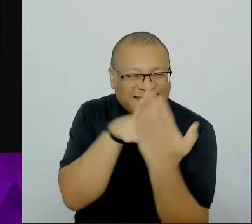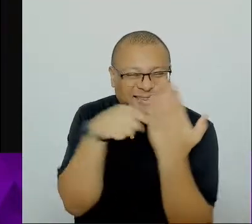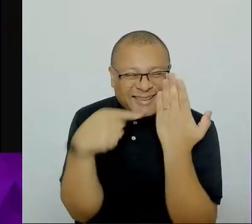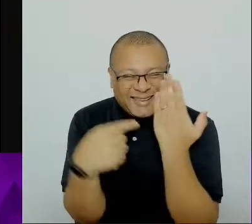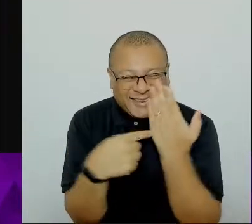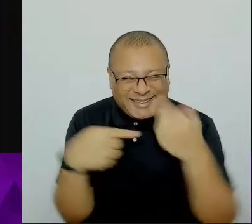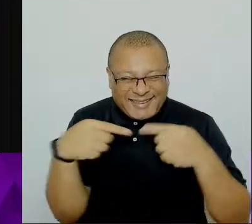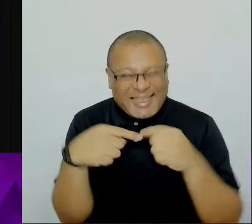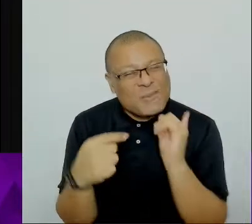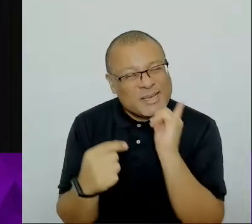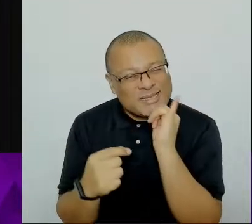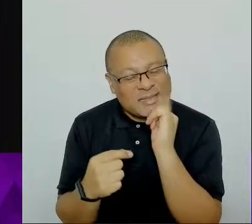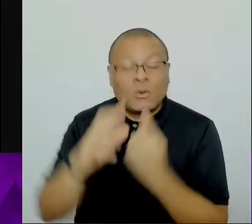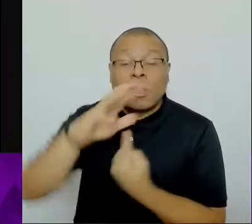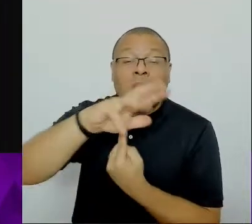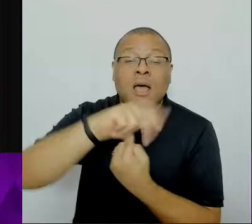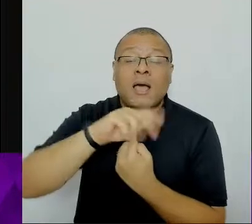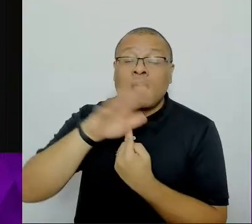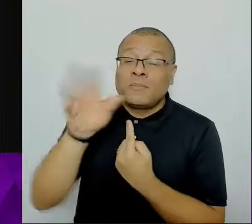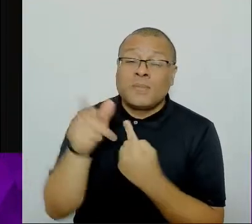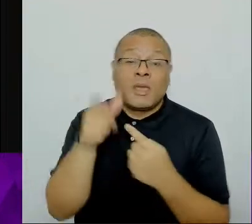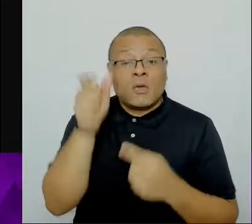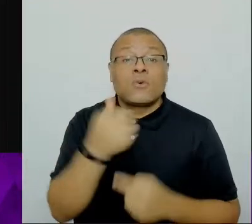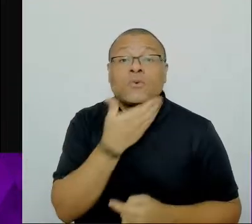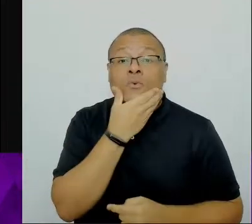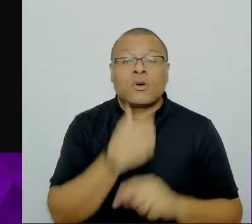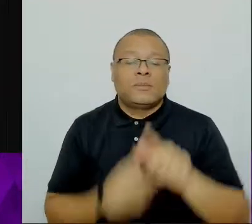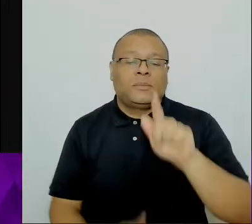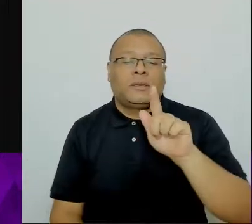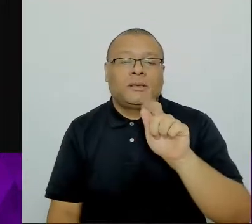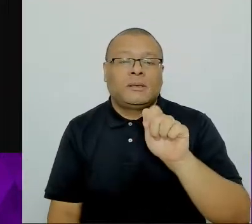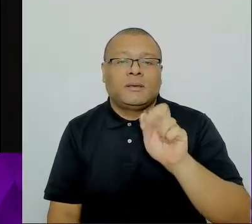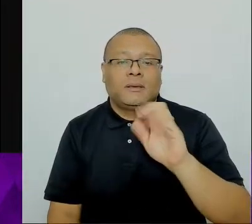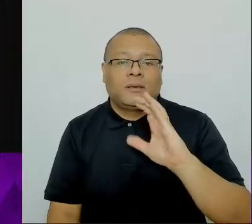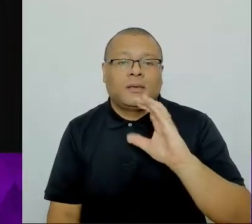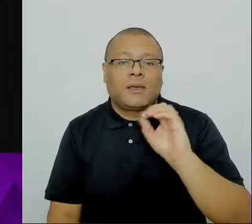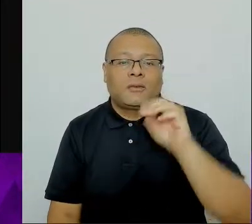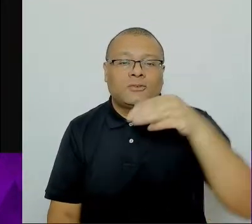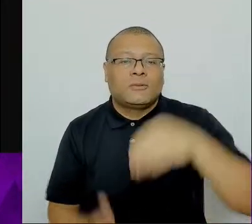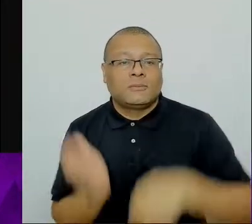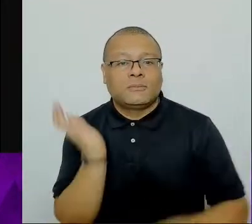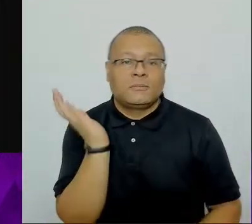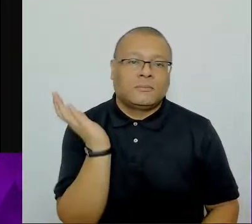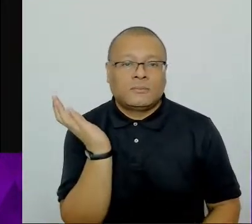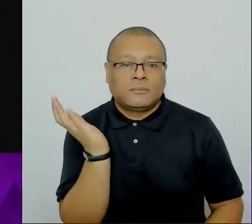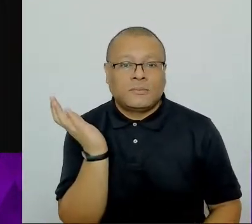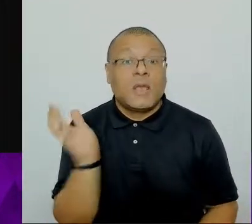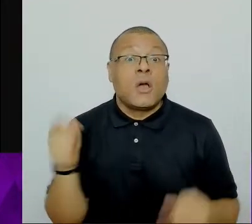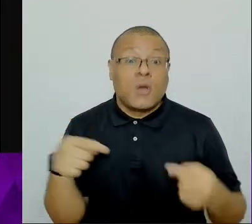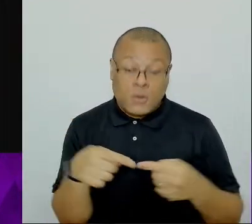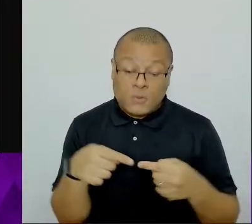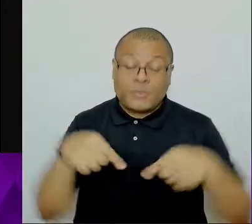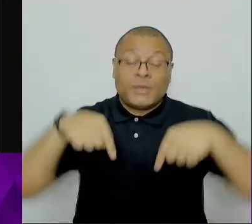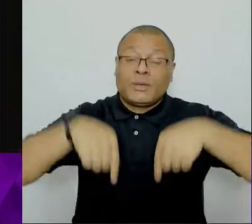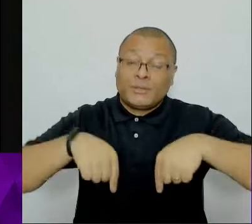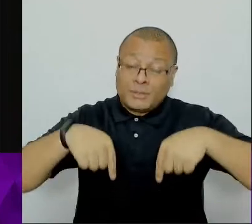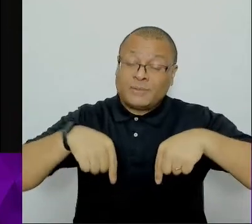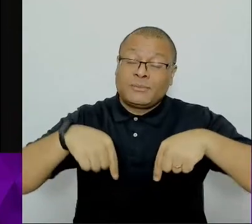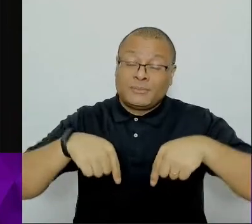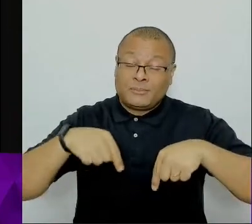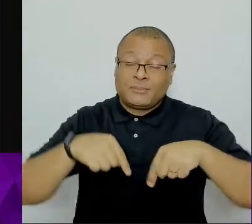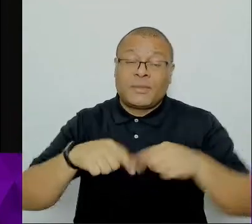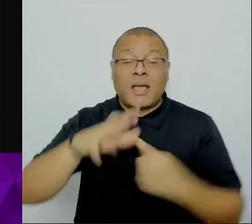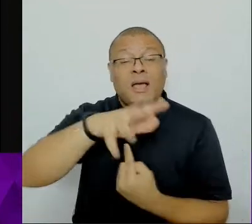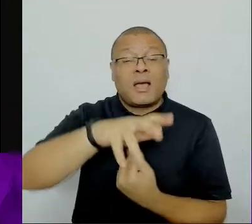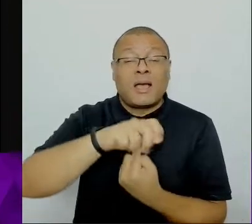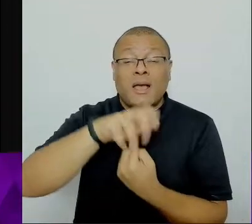funciona. E se a gente for levar para a programação e para a vida de desenvolvimento, né, a gente pode imaginar